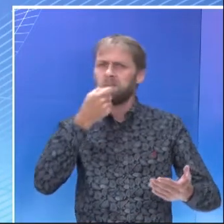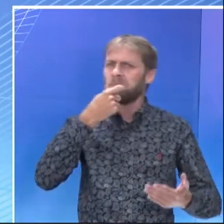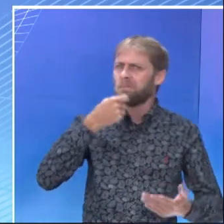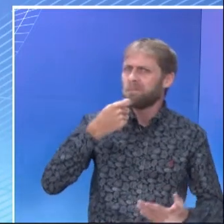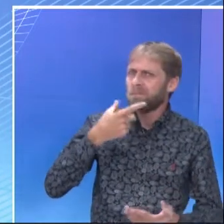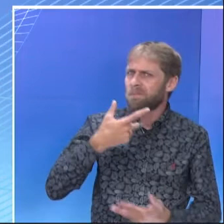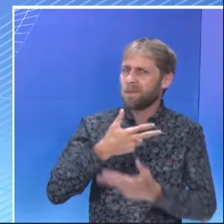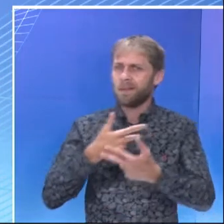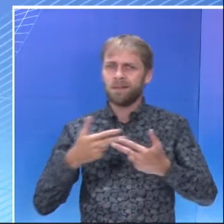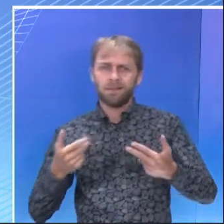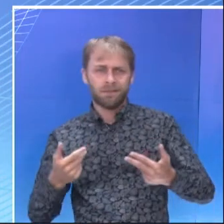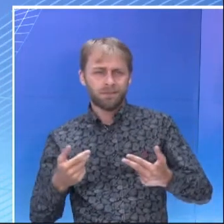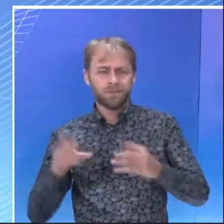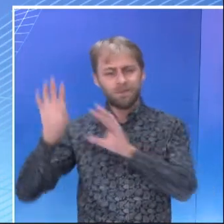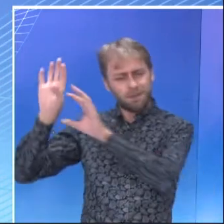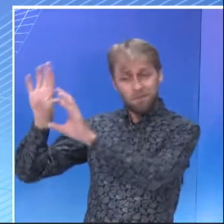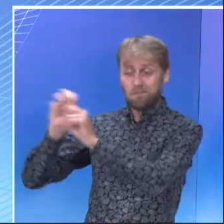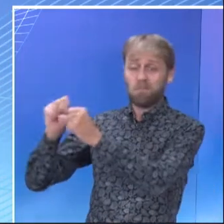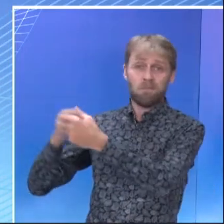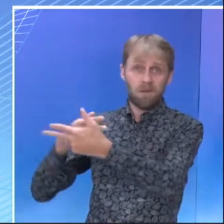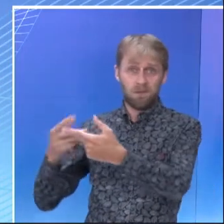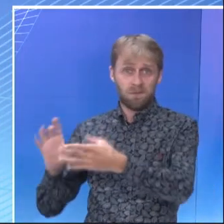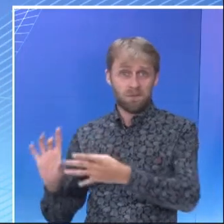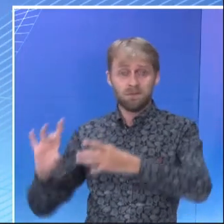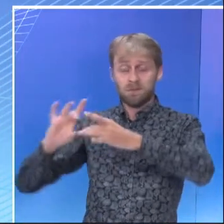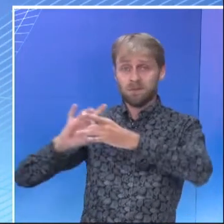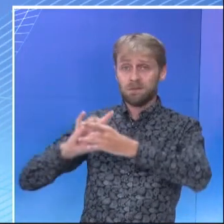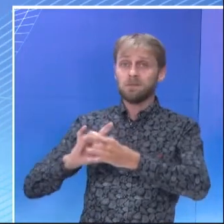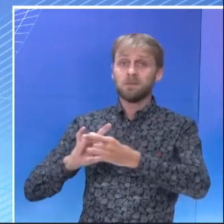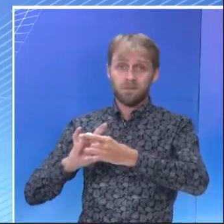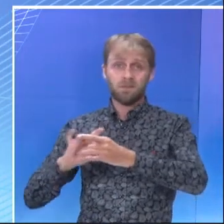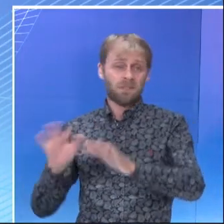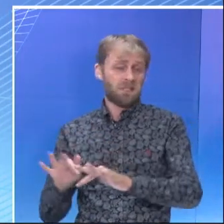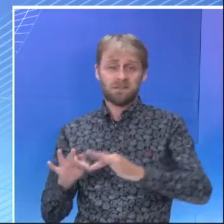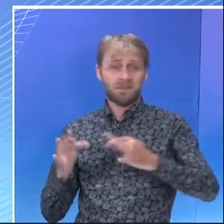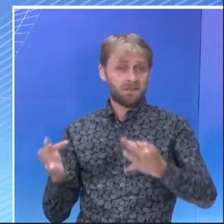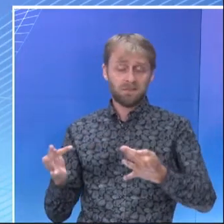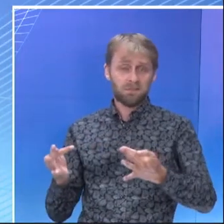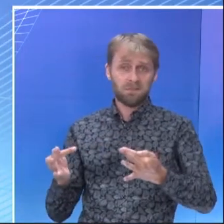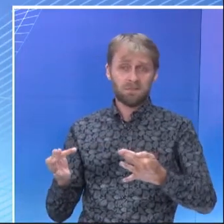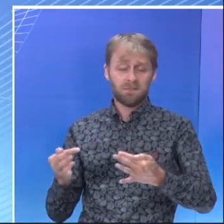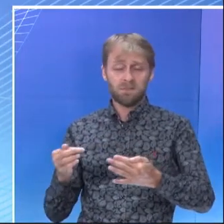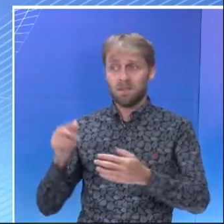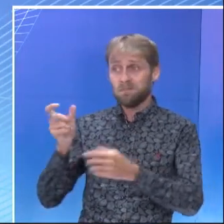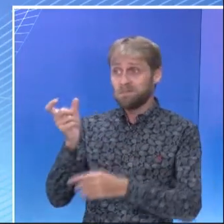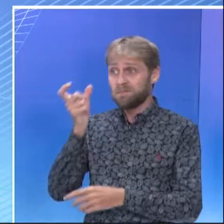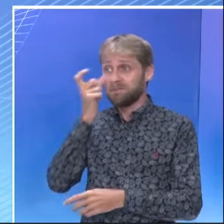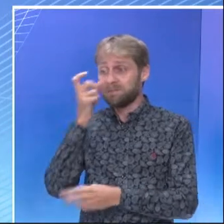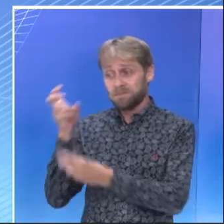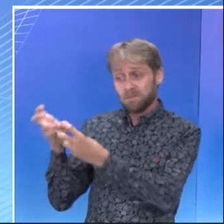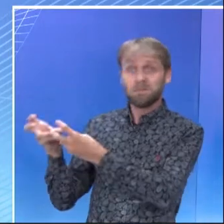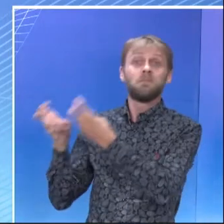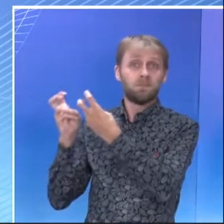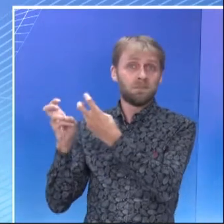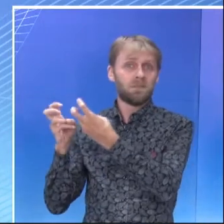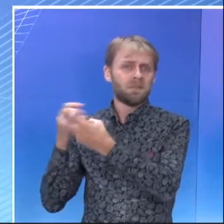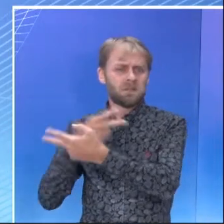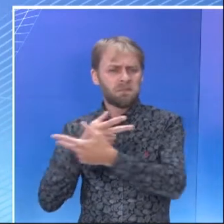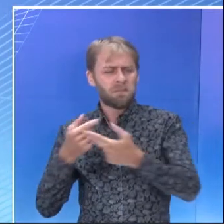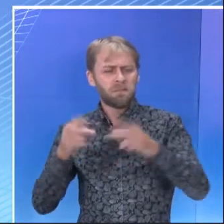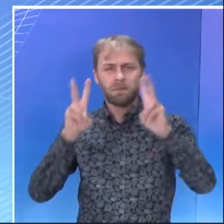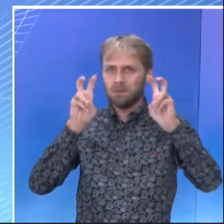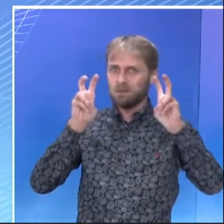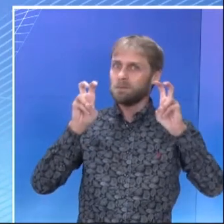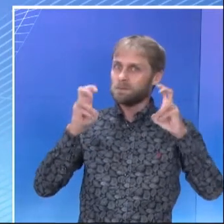né? Ele pega a situação, contextualiza de uma forma mais simplificada, quer chamar a sua atenção para algum